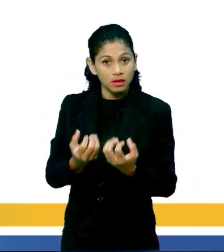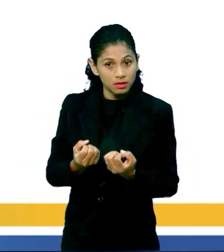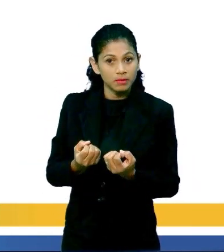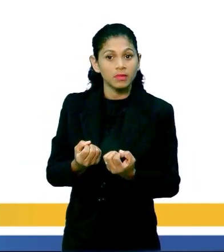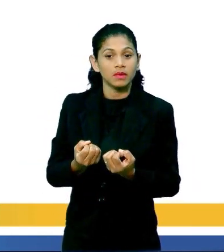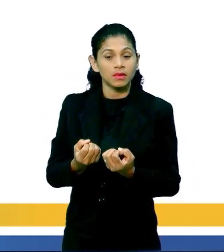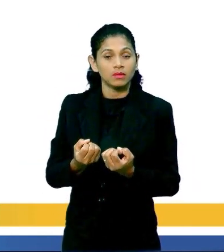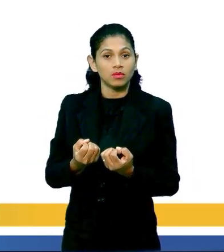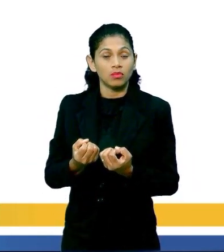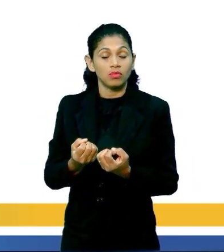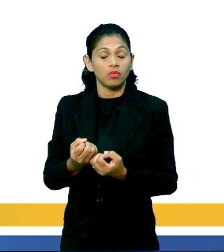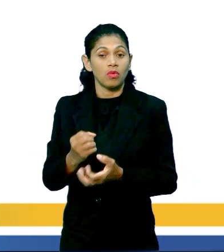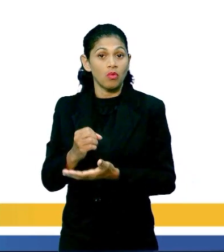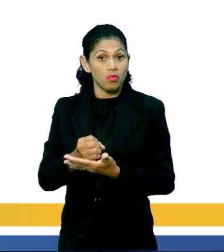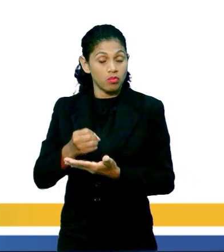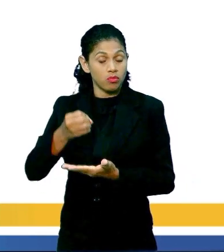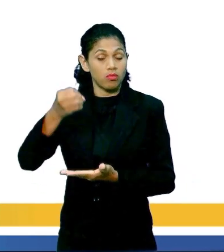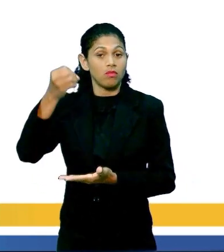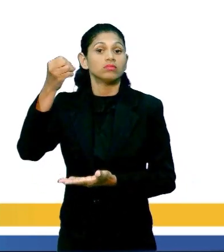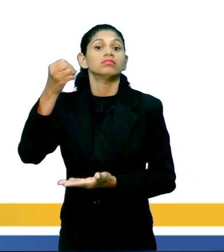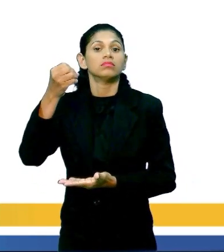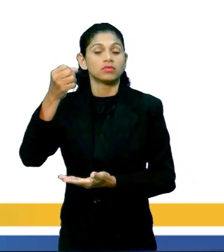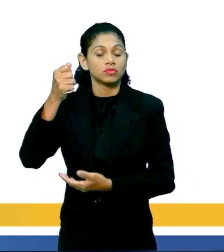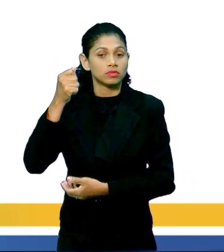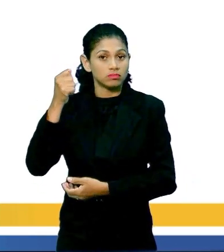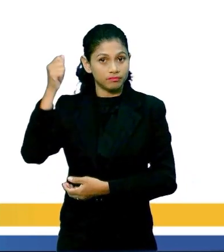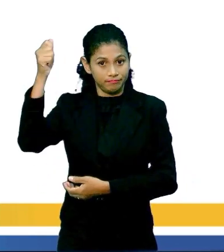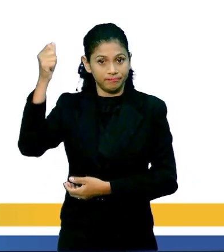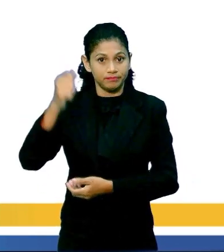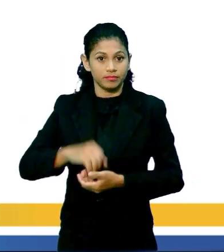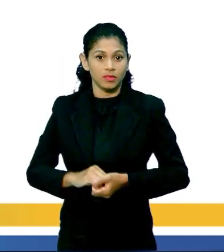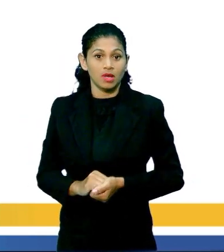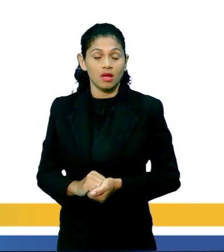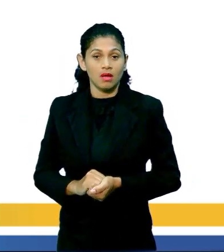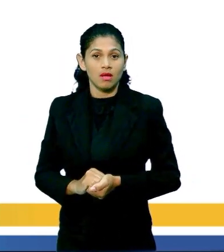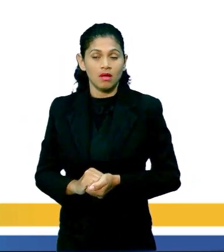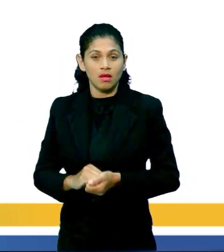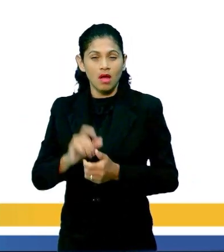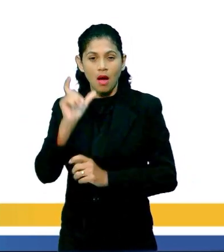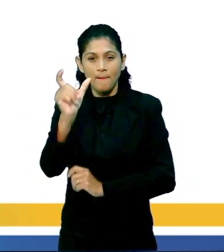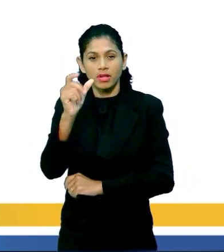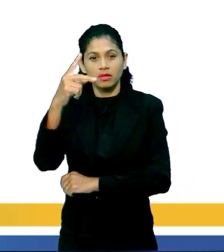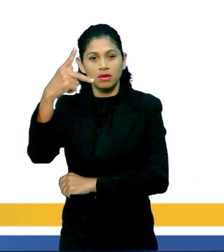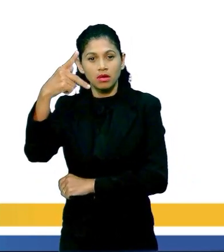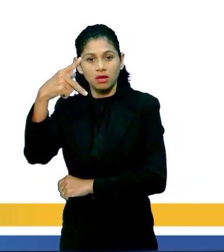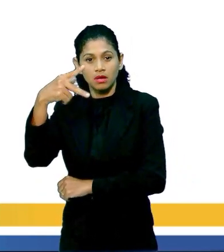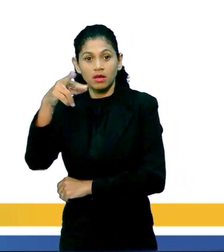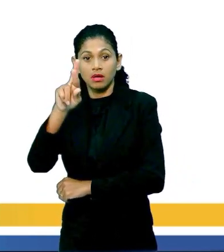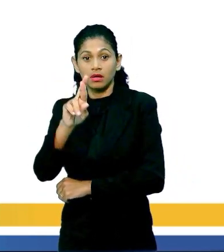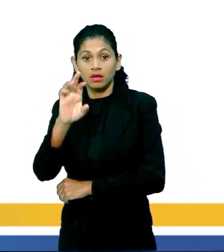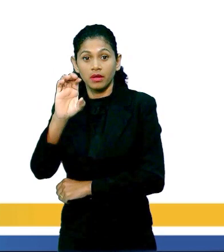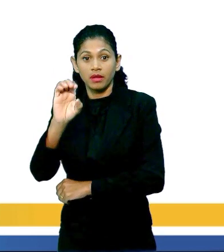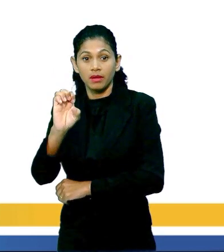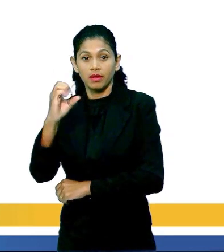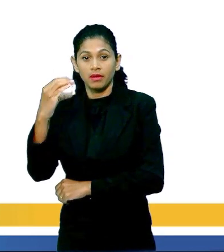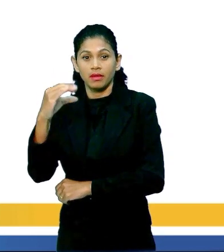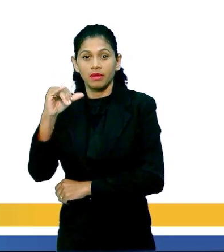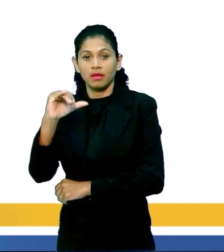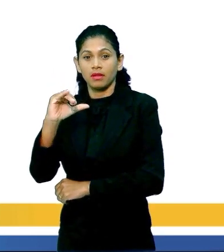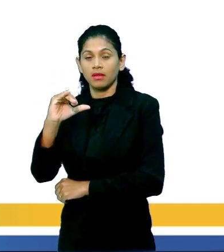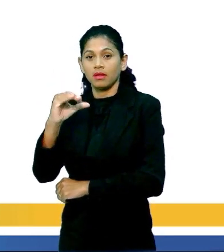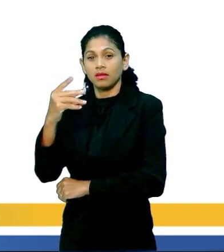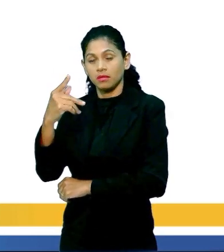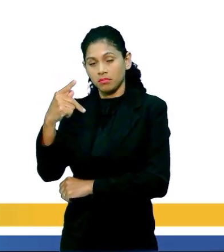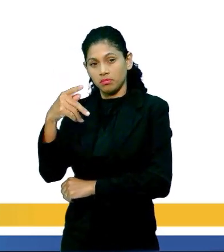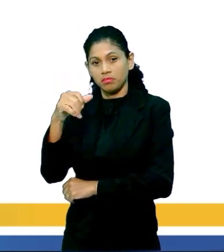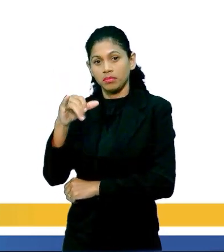Ela recebeu o Oscar. Então, a palavra recipient é a pessoa que recebe algo e não um